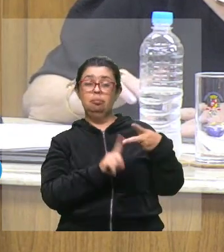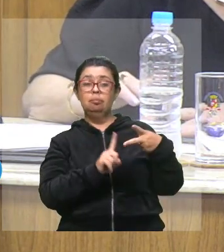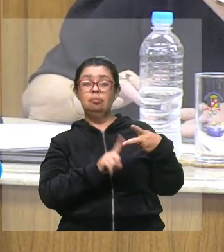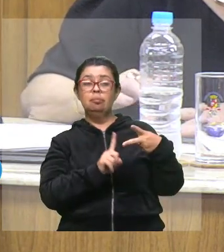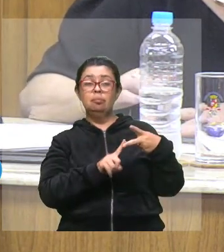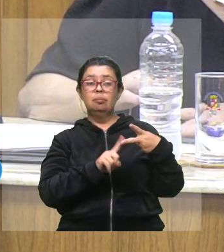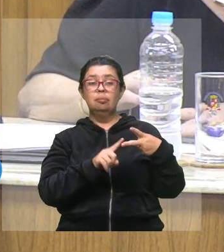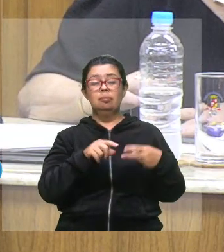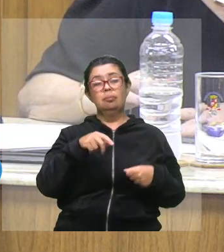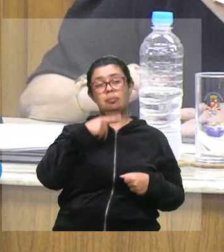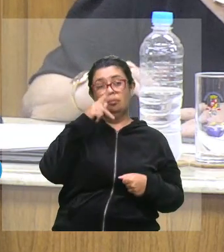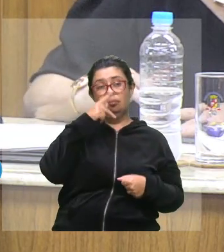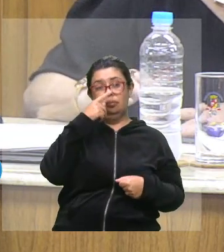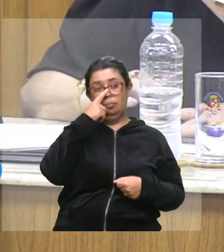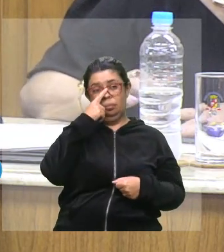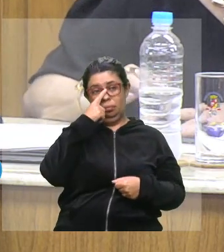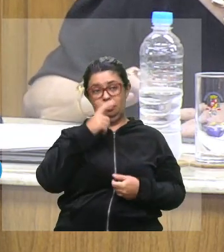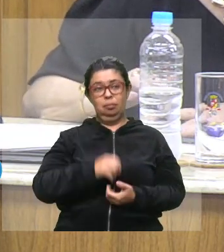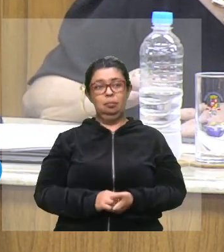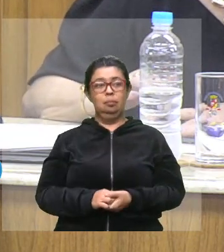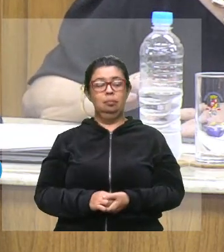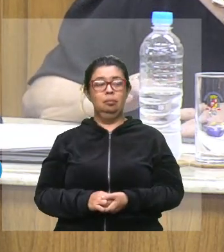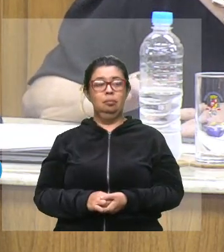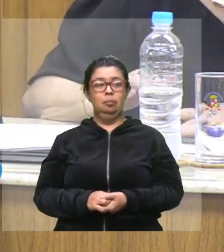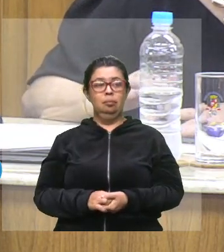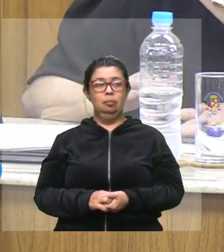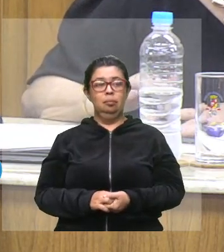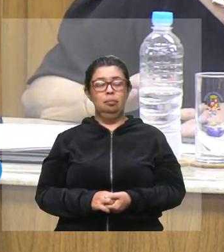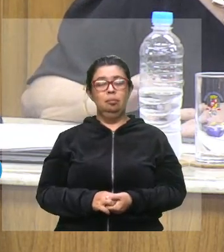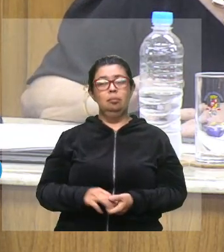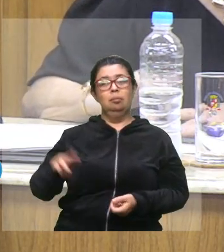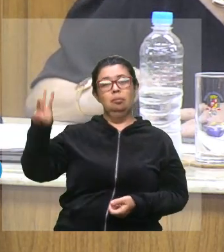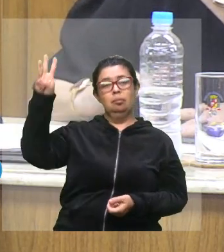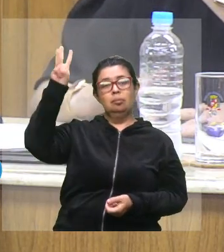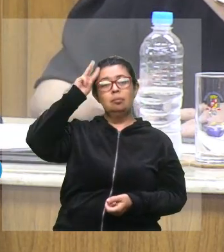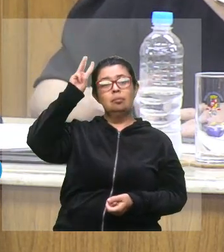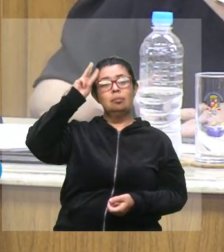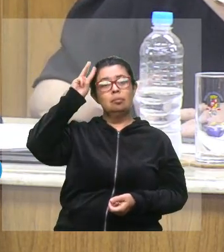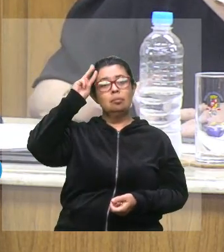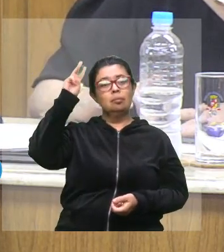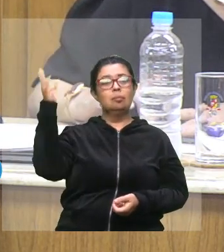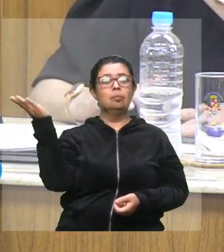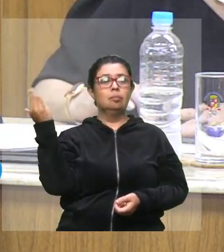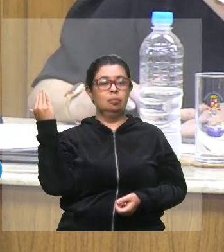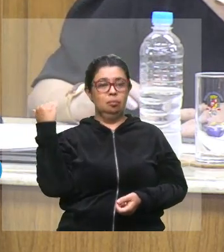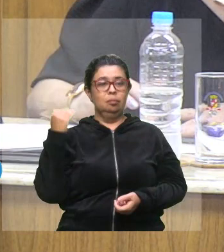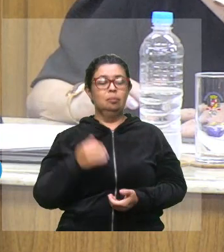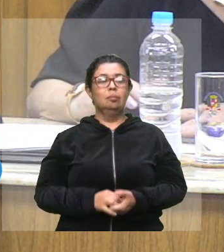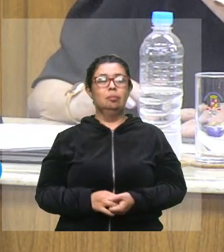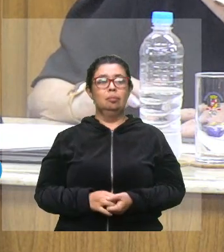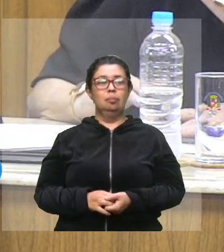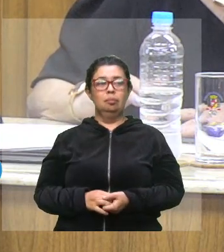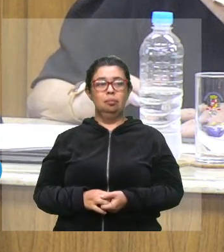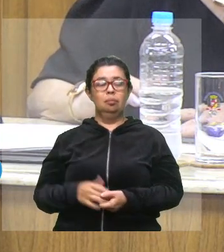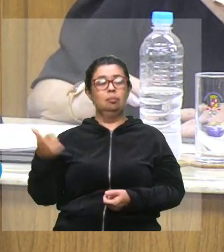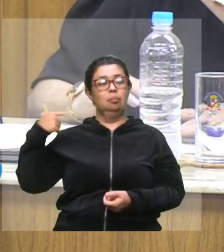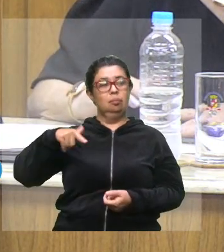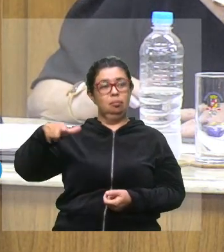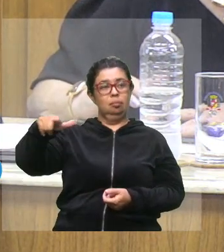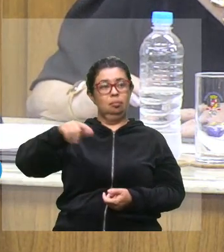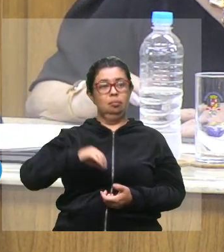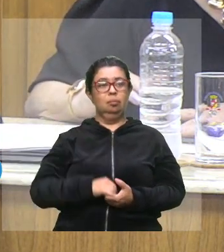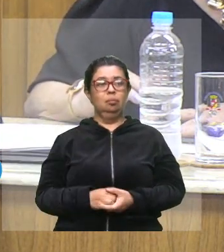falar, senhor presidente, na terça-feira passada, eu estive fazendo uma visita